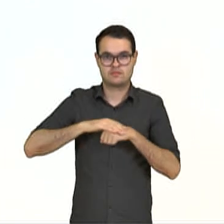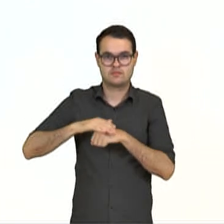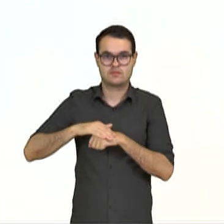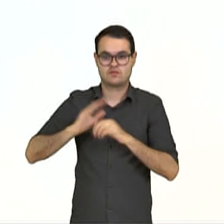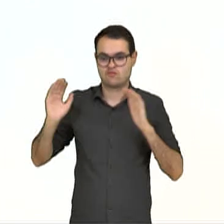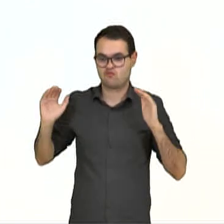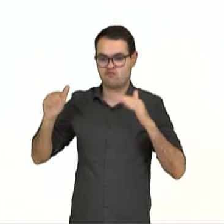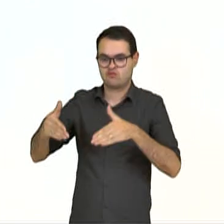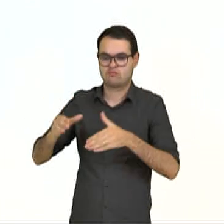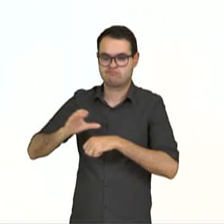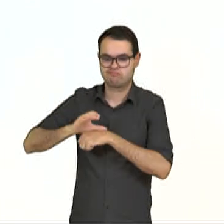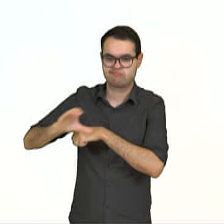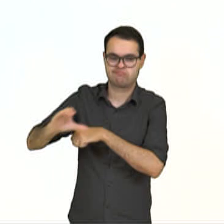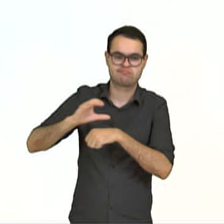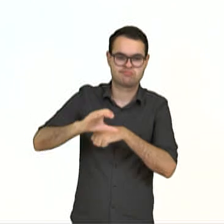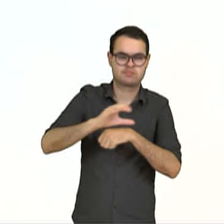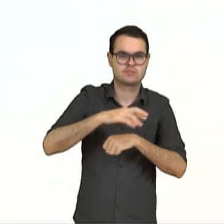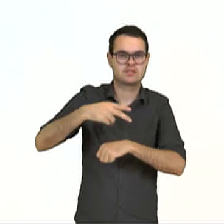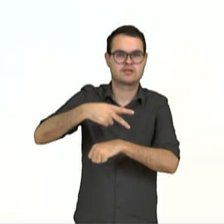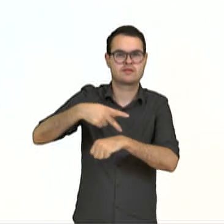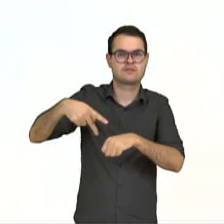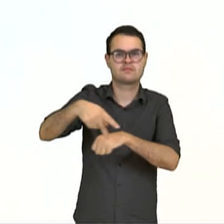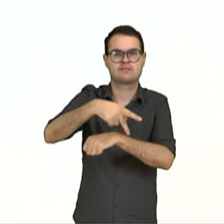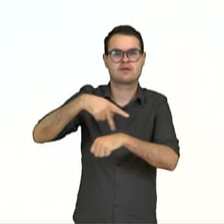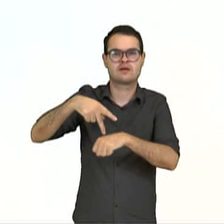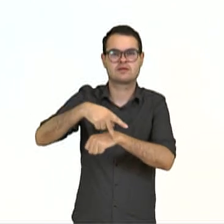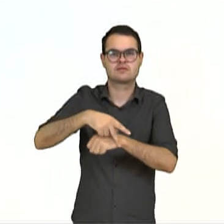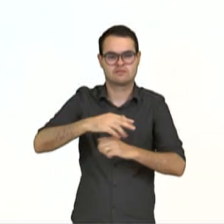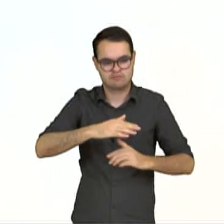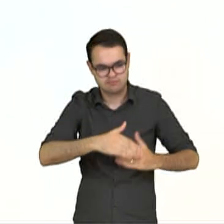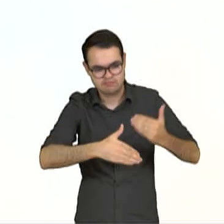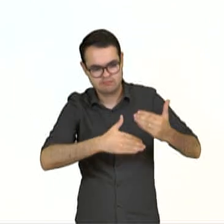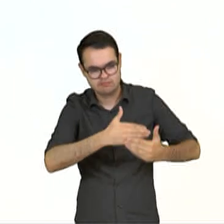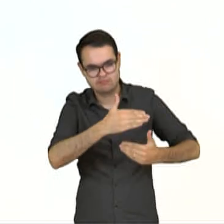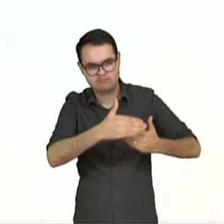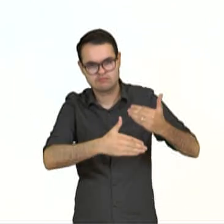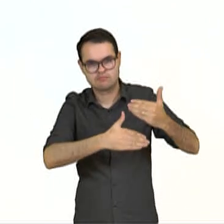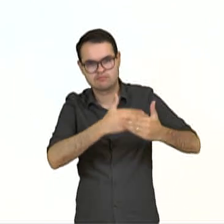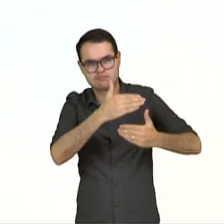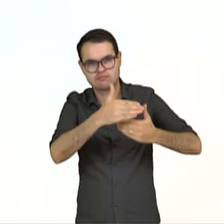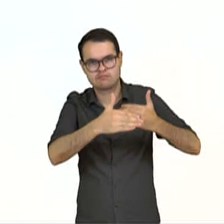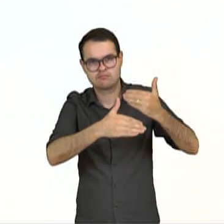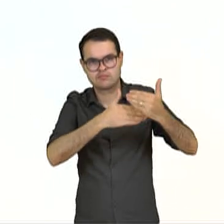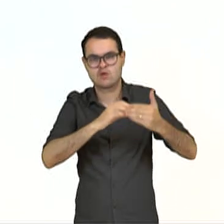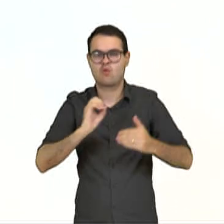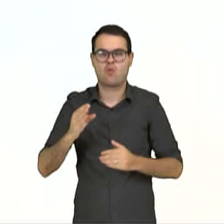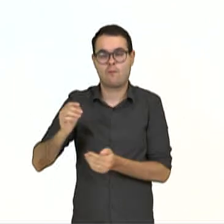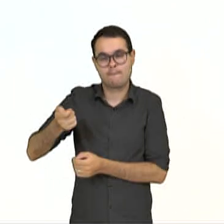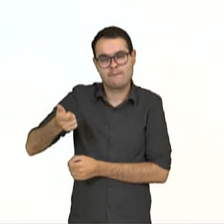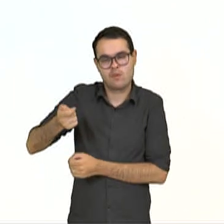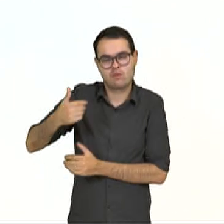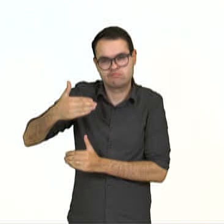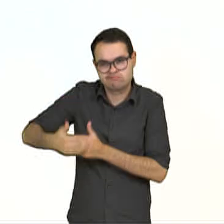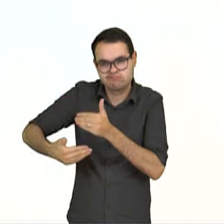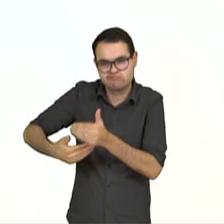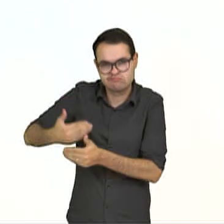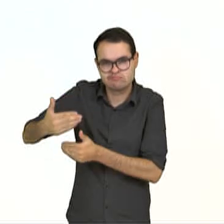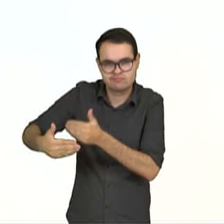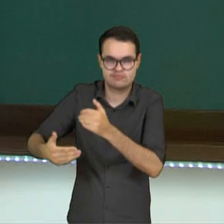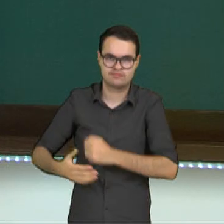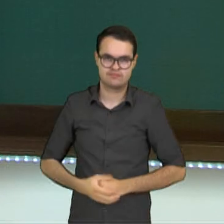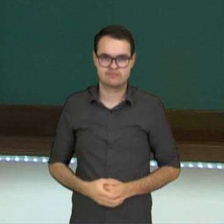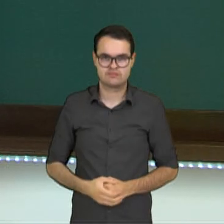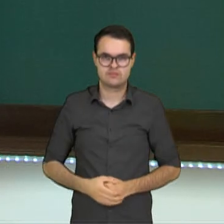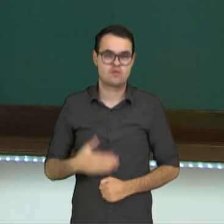a obras e empréstimos em países em desenvolvimento e menos desenvolvidos. Então, o Banco Mundial